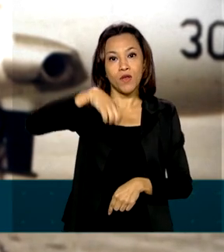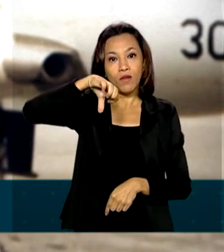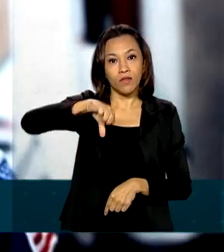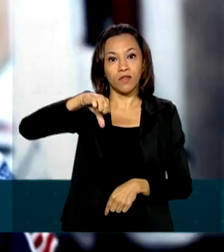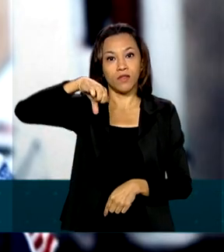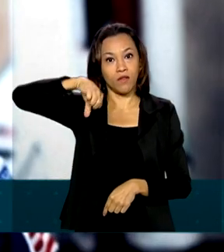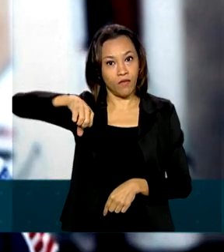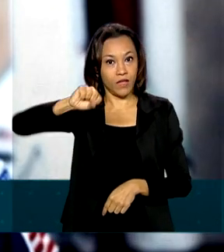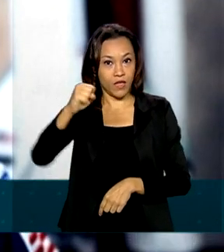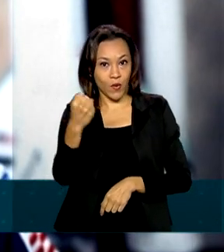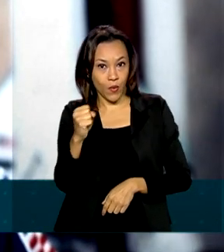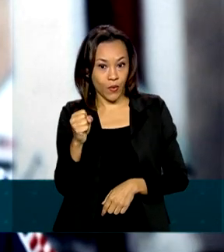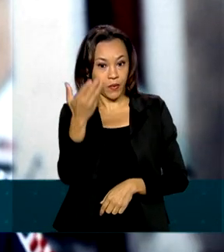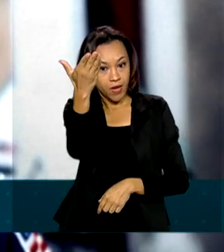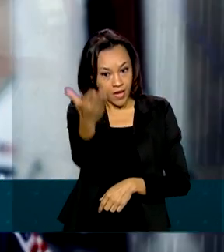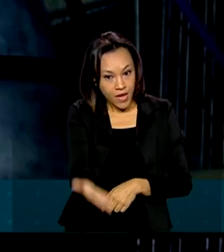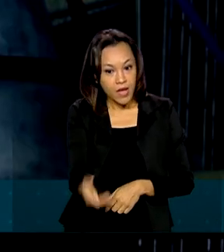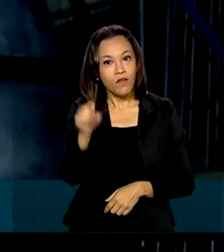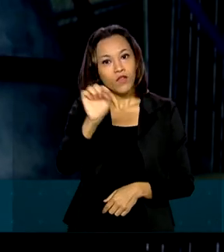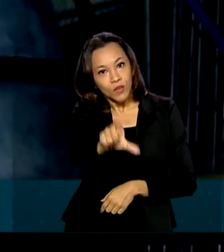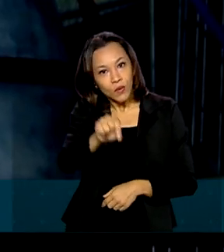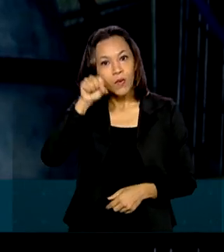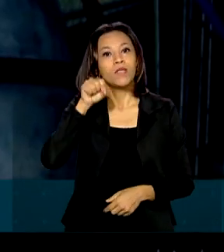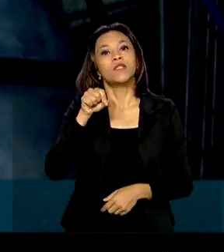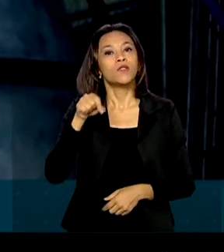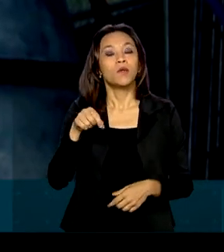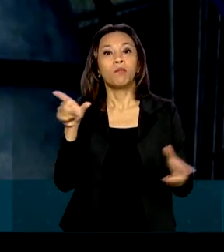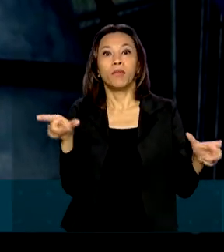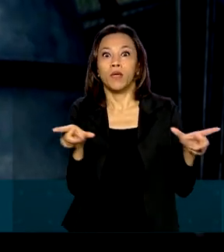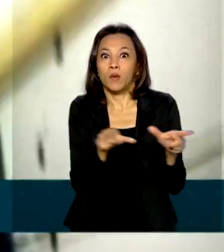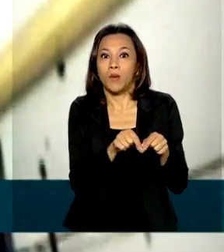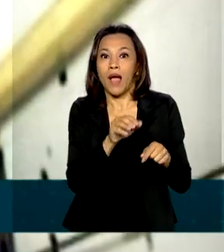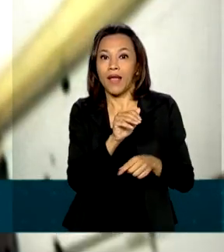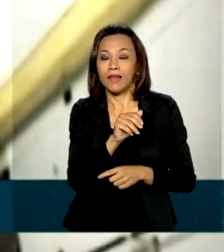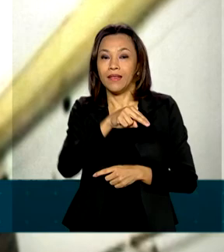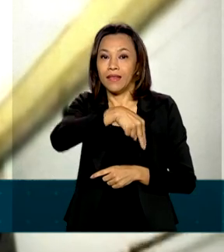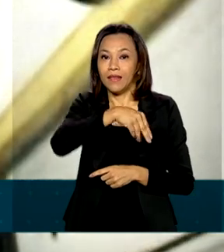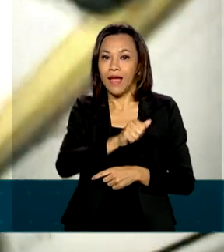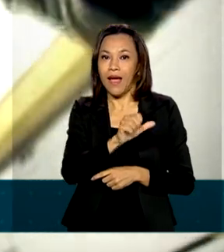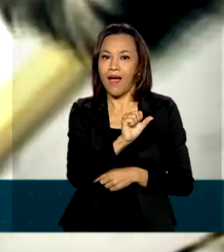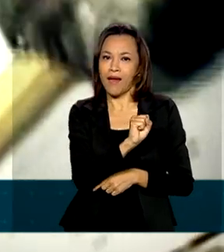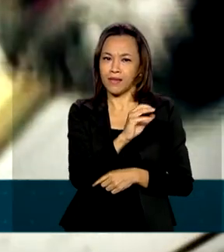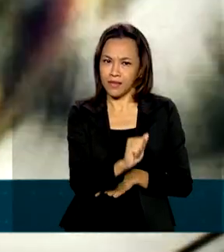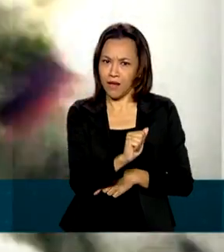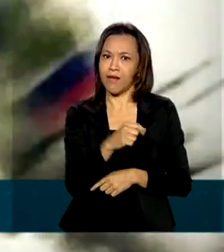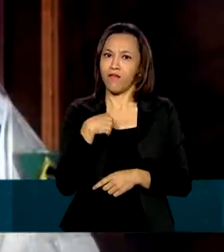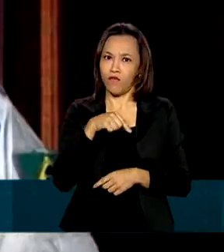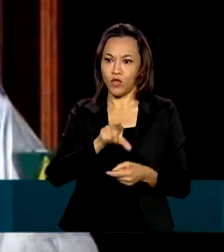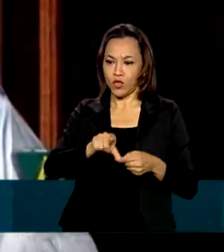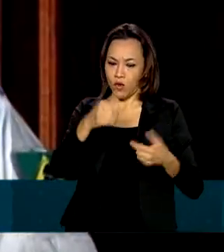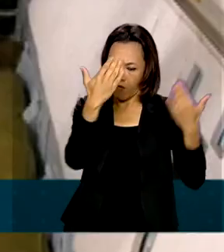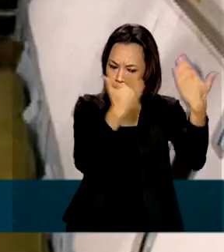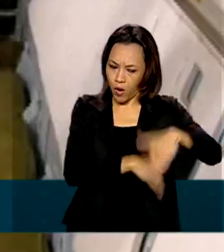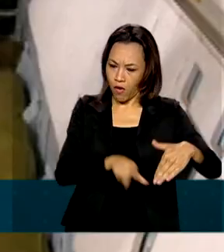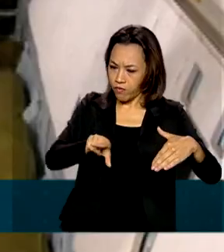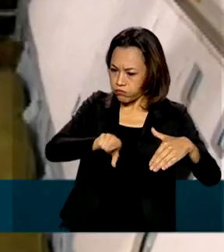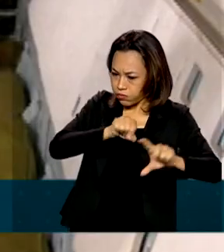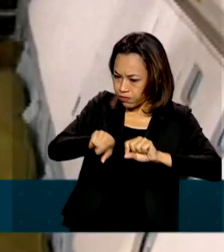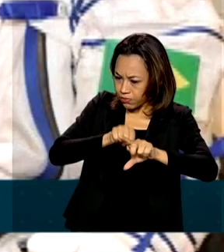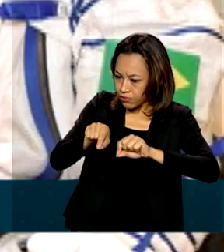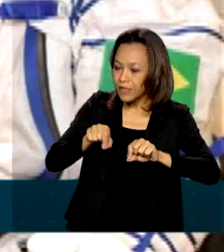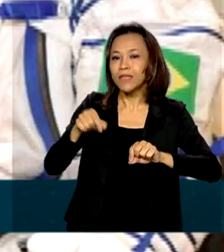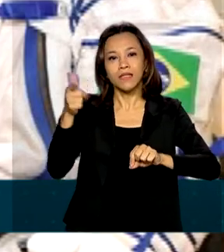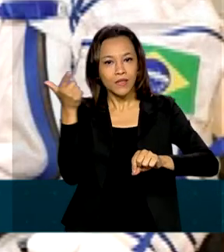1998. Marcos Pontes foi selecionado pela NASA por meio de um concurso público para fazer o curso que daria